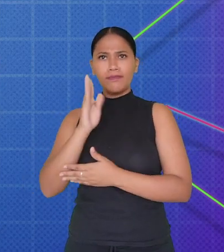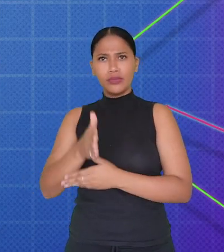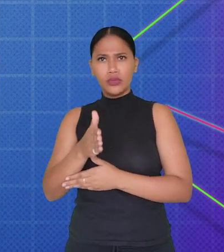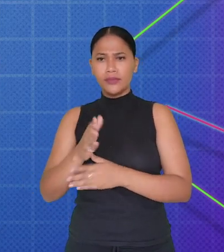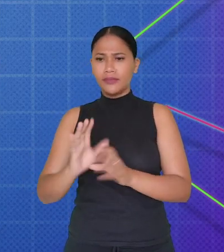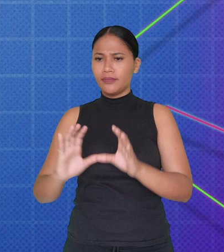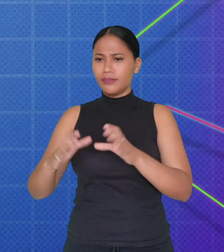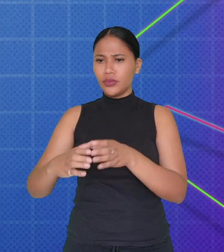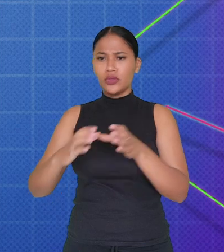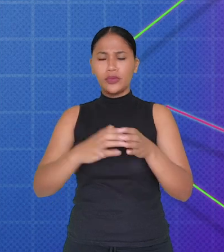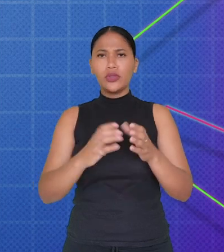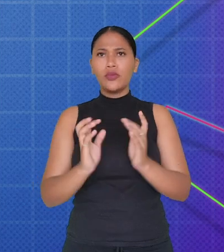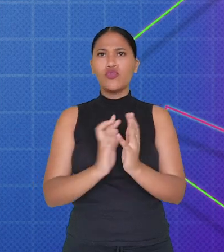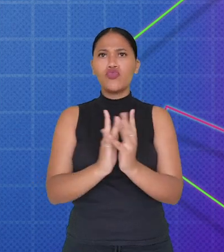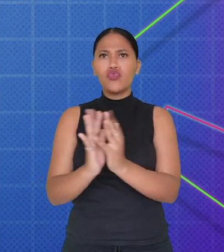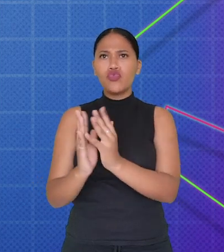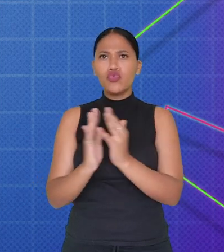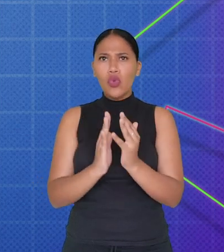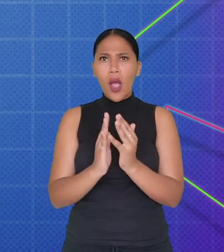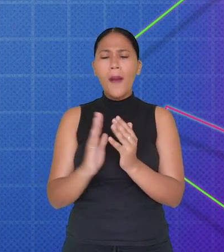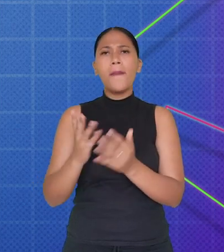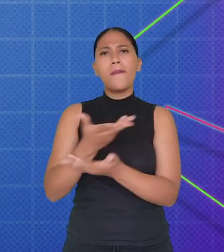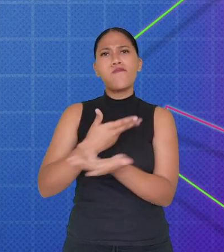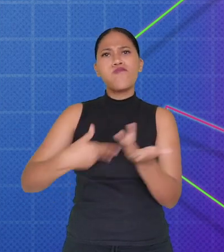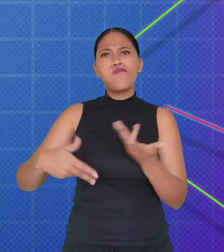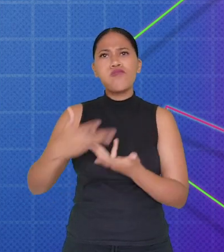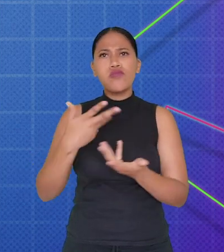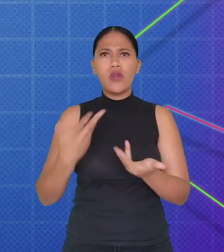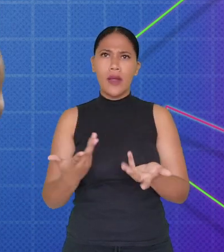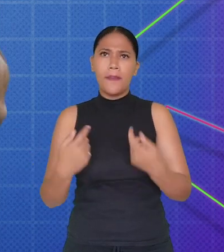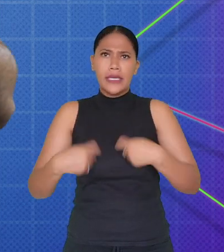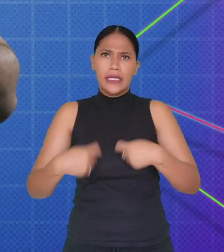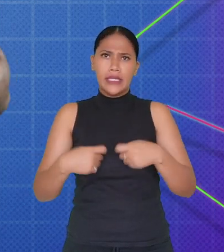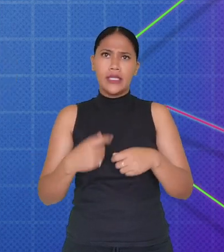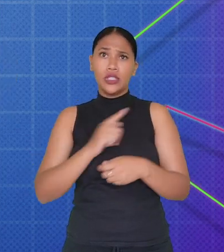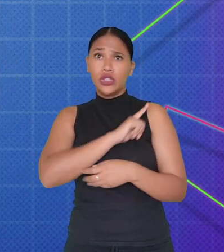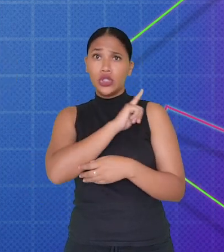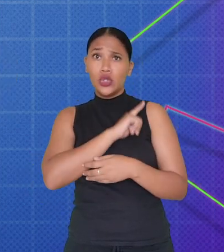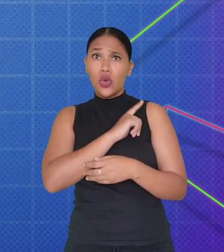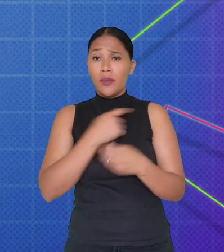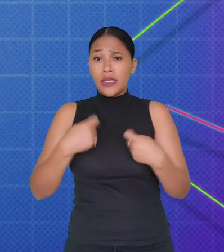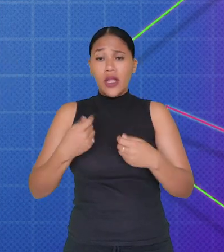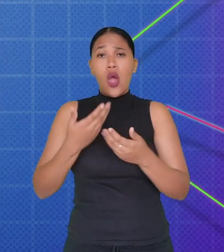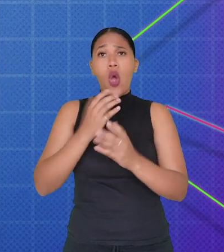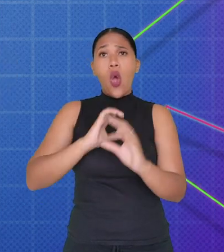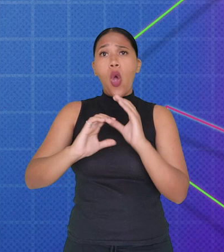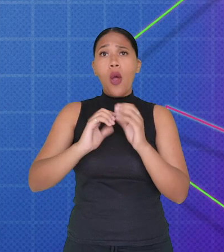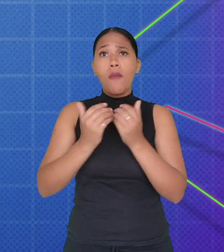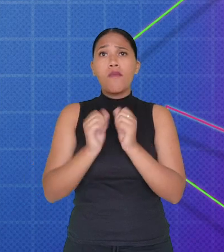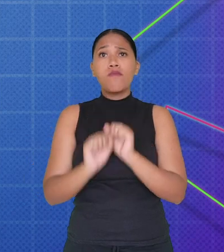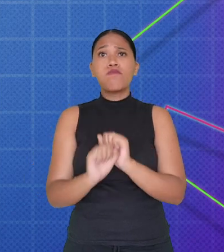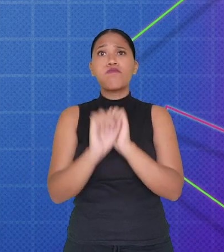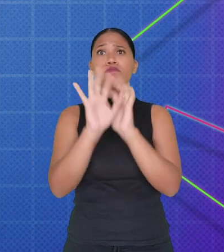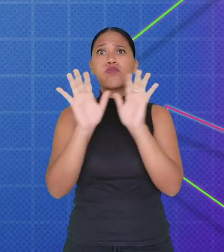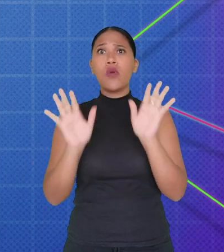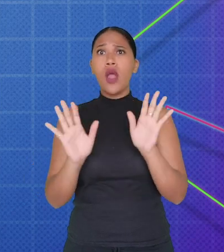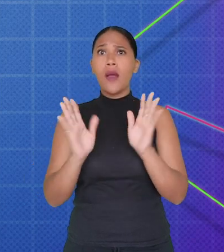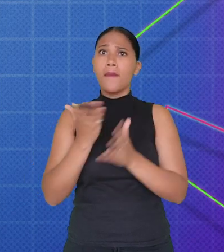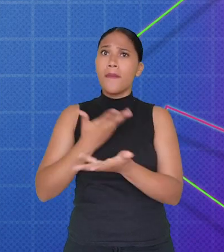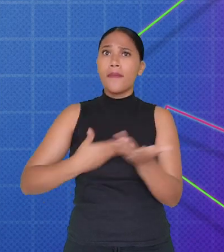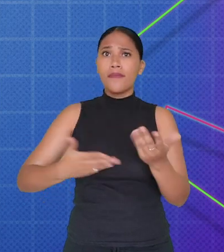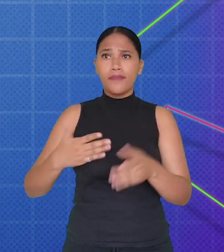comunicação efetiva entre os membros da equipe o gestor promover um ambiente em que a comunicação seja aberta e transparente